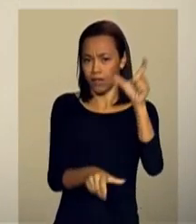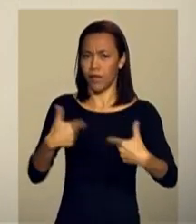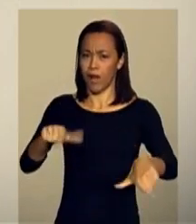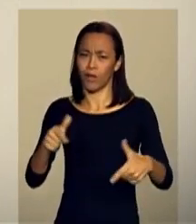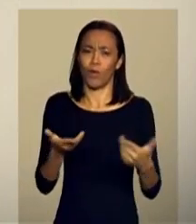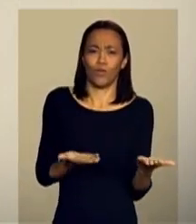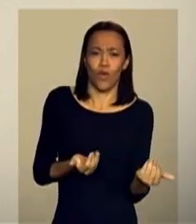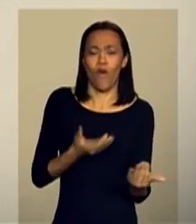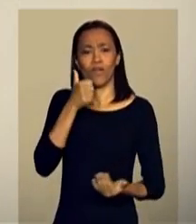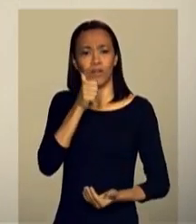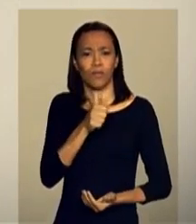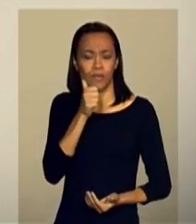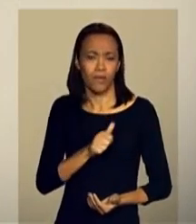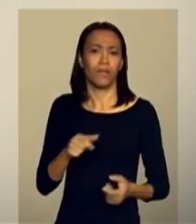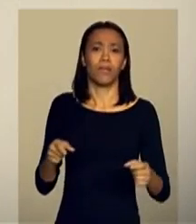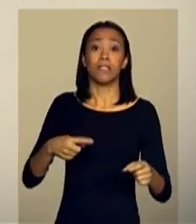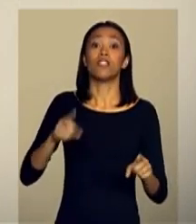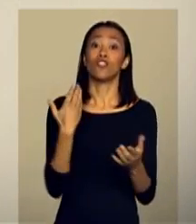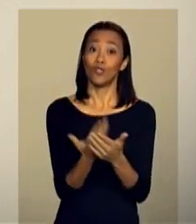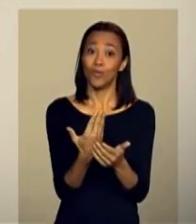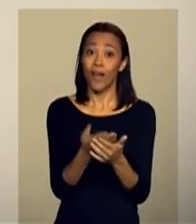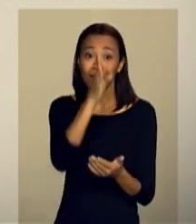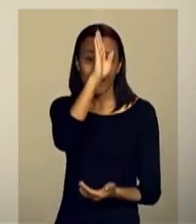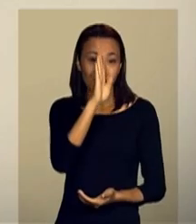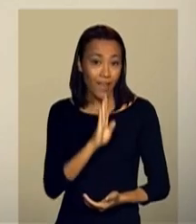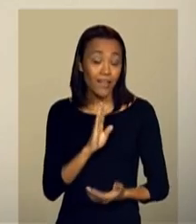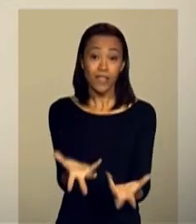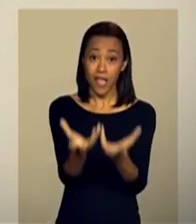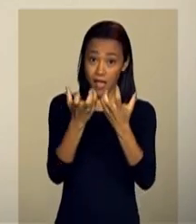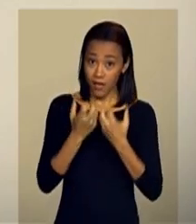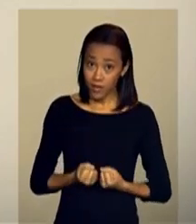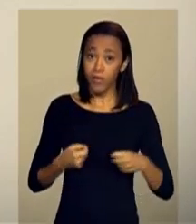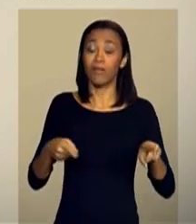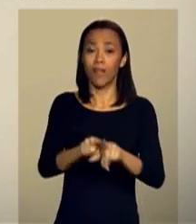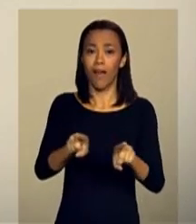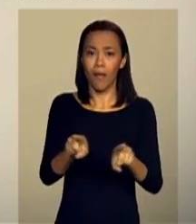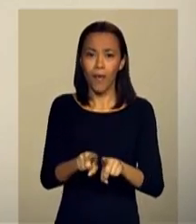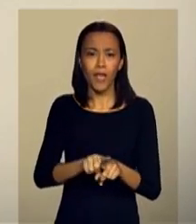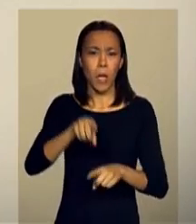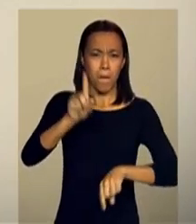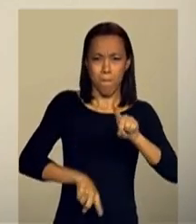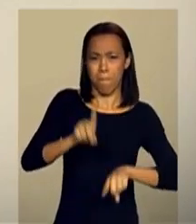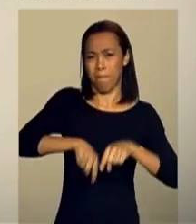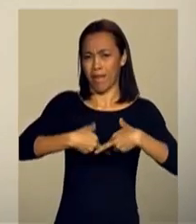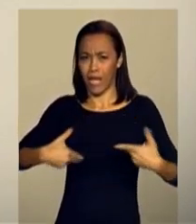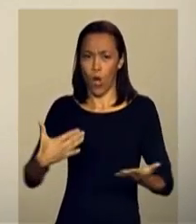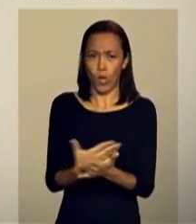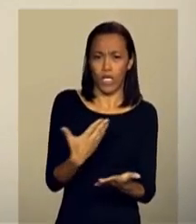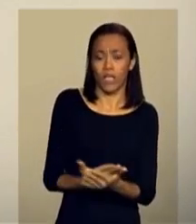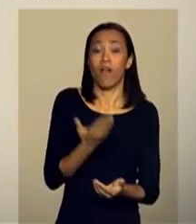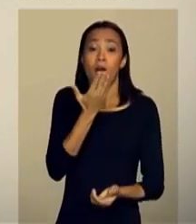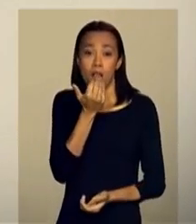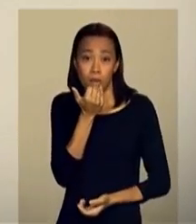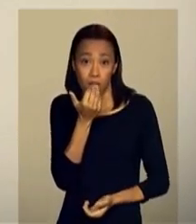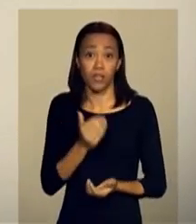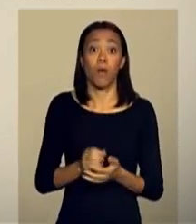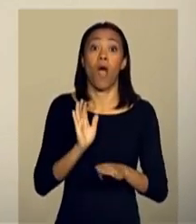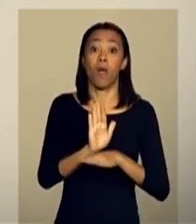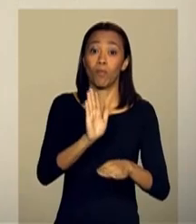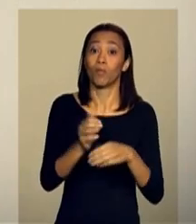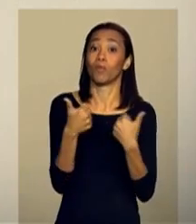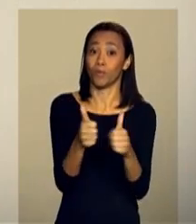jovens, mulheres, estudaram de graça e receberam também o material escolar, alimentação e